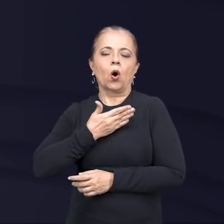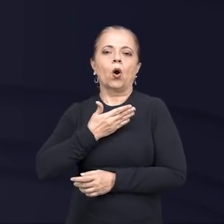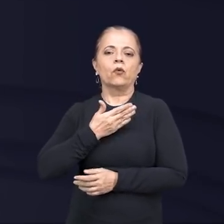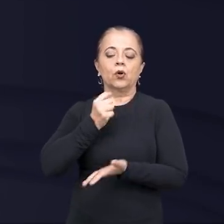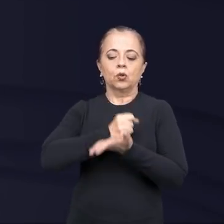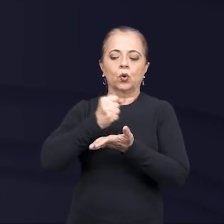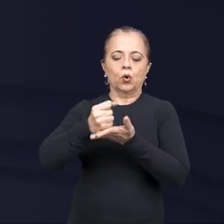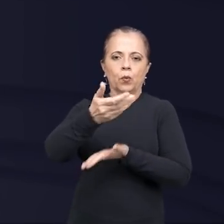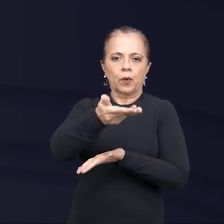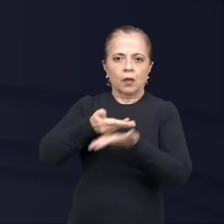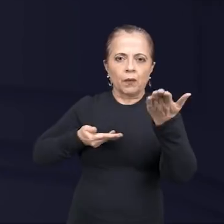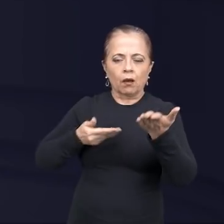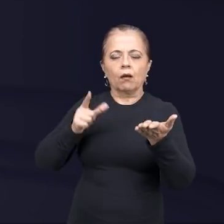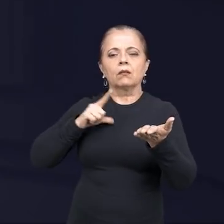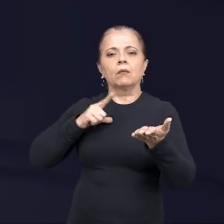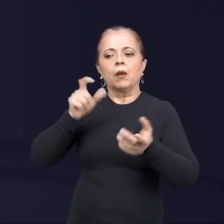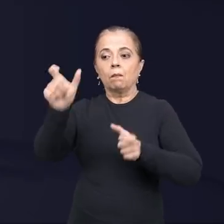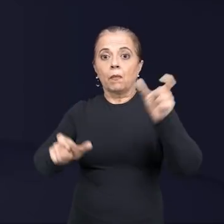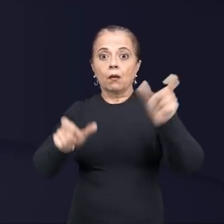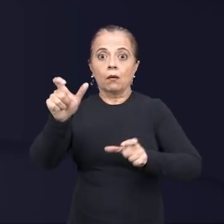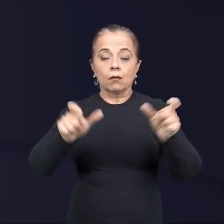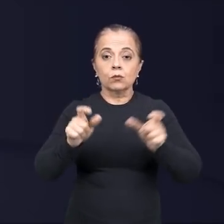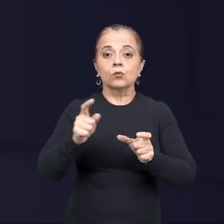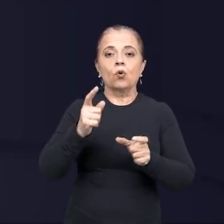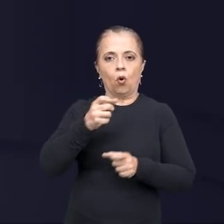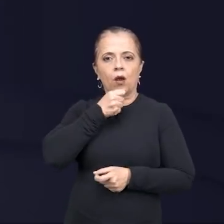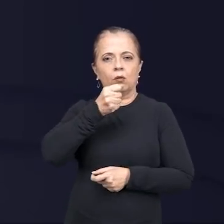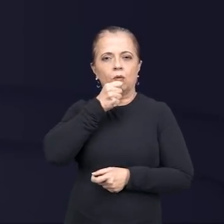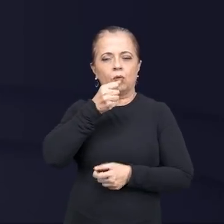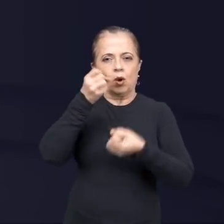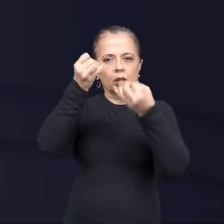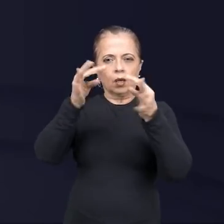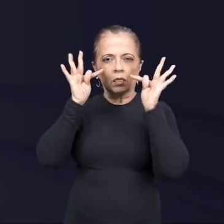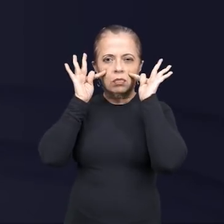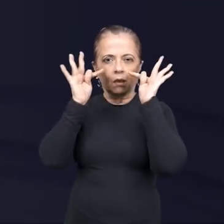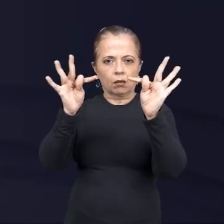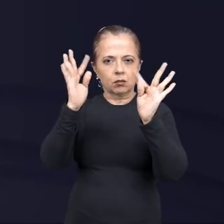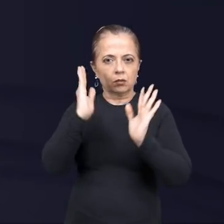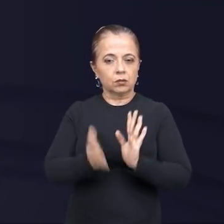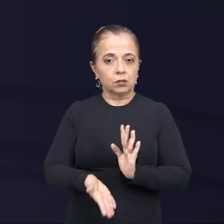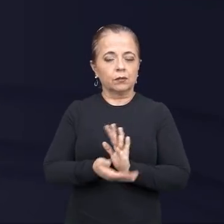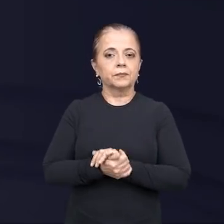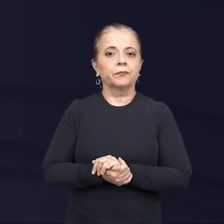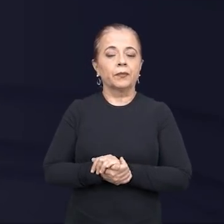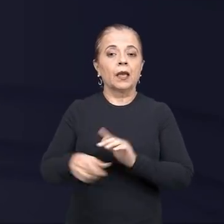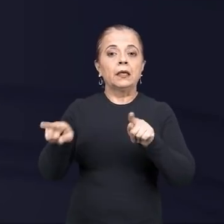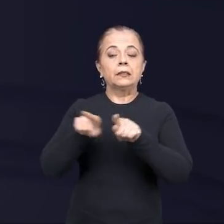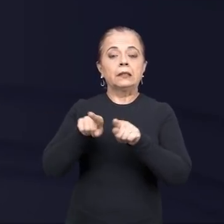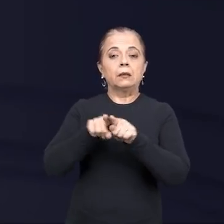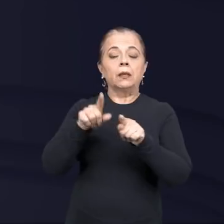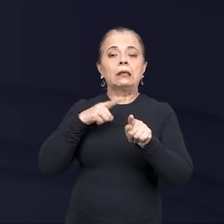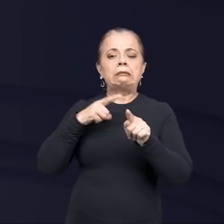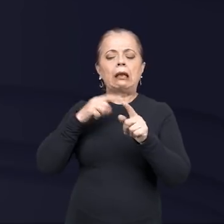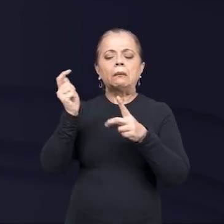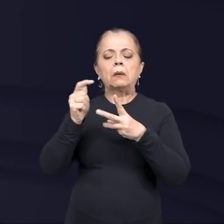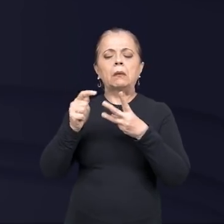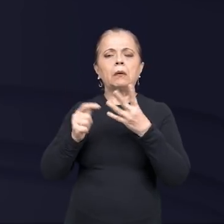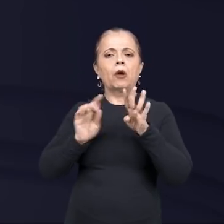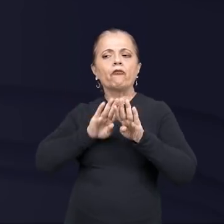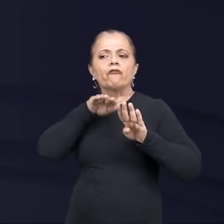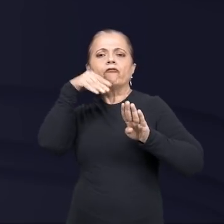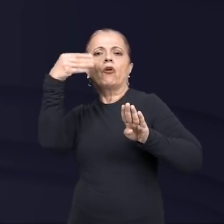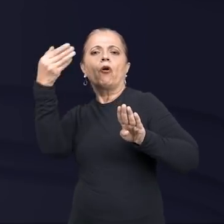provas documentais, com provas testemunhais, alguns elementos de fora do